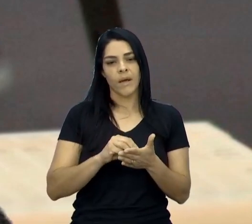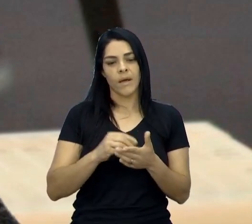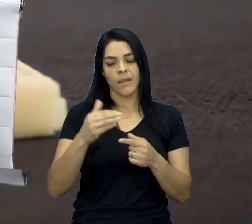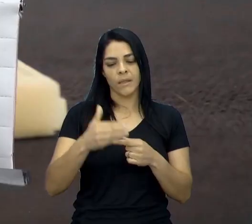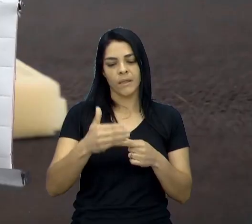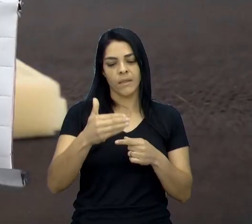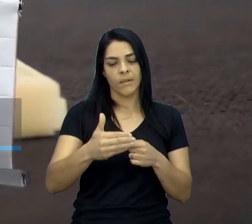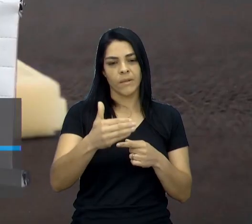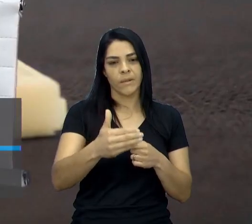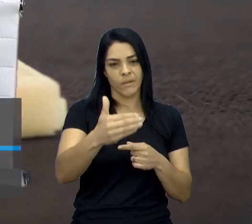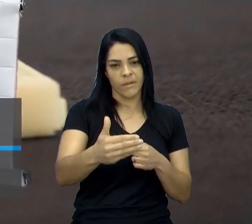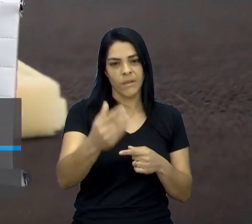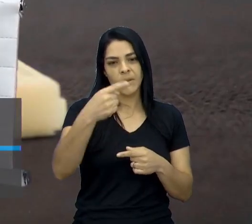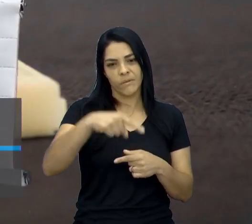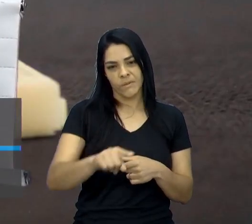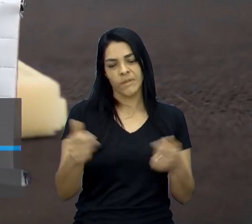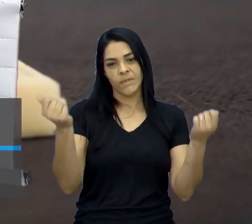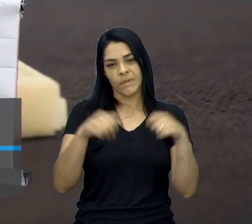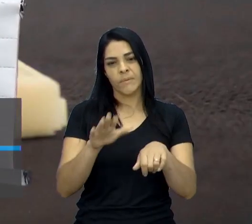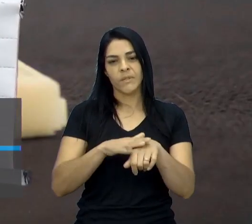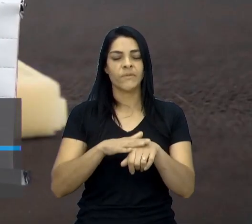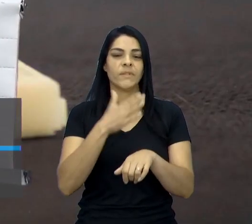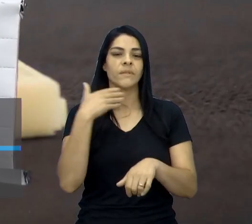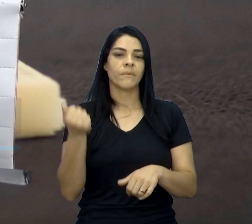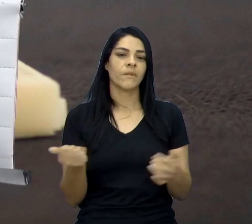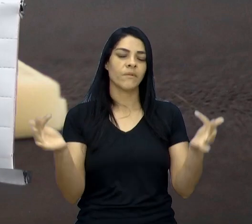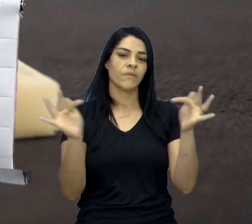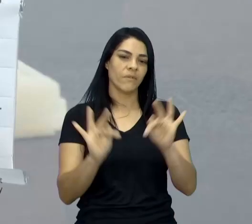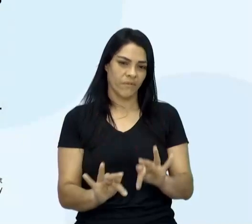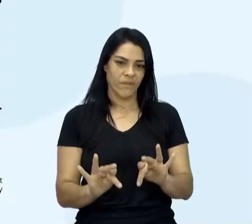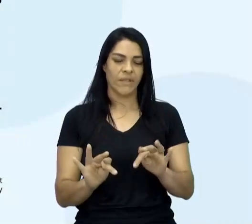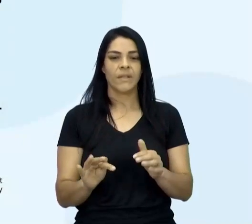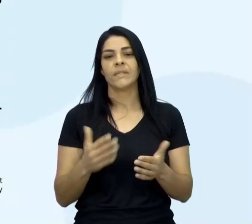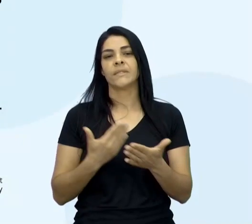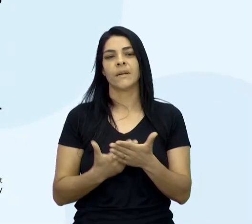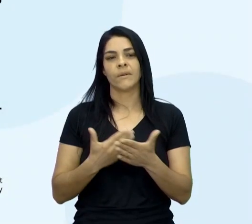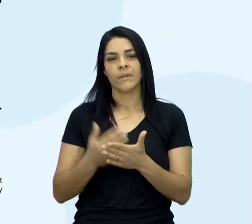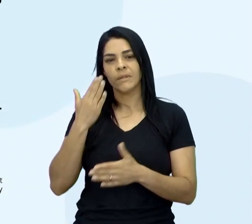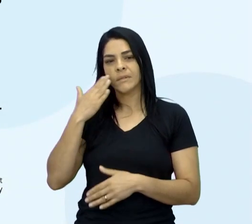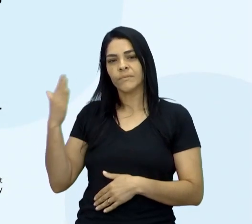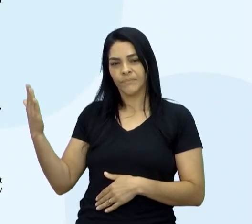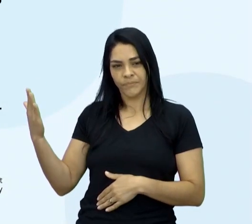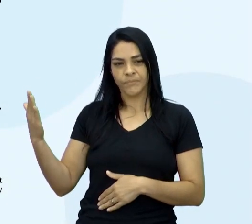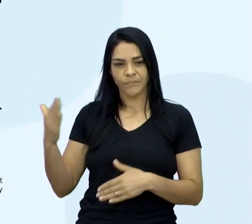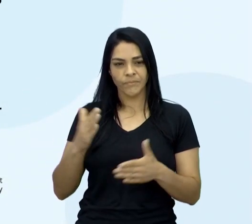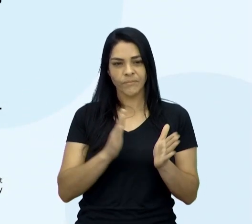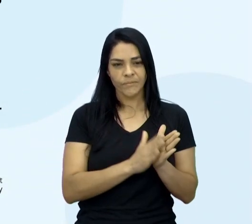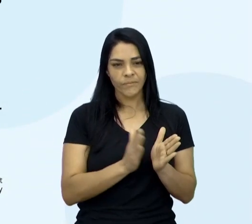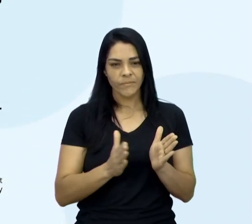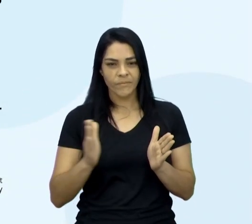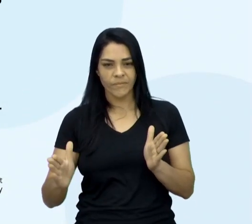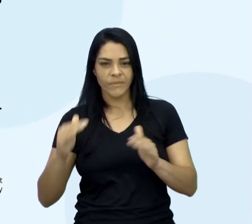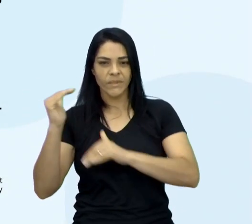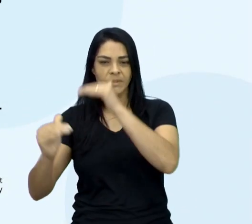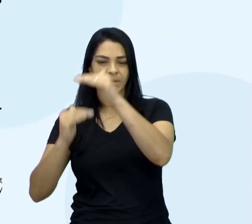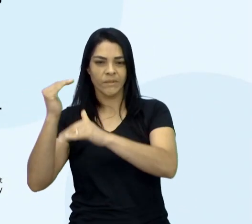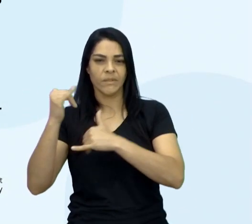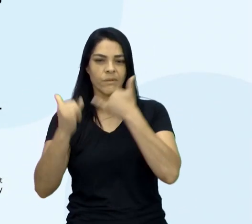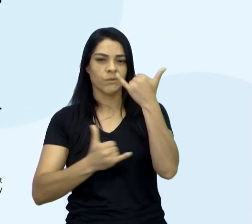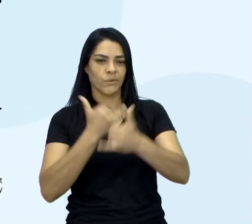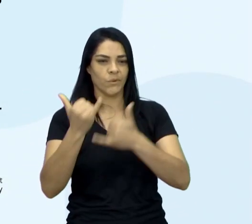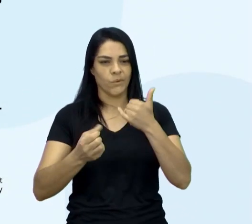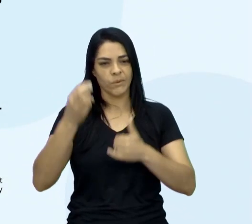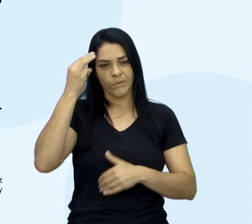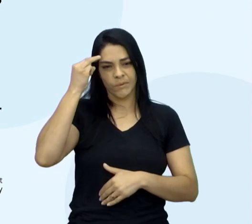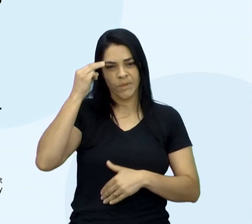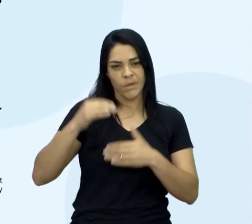fazer algo melhor. Vamos finalizar nossa aula, olhando aí para vocês na telinha, olha lá. Então, nessa etapa, desenvolvemos um jogo de memorização